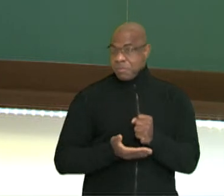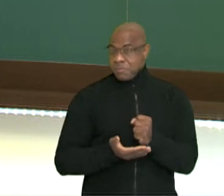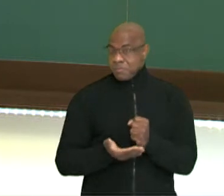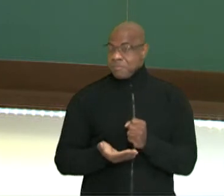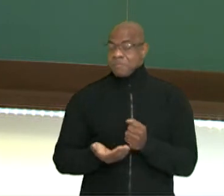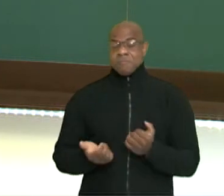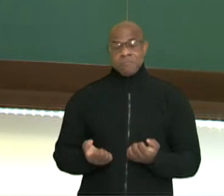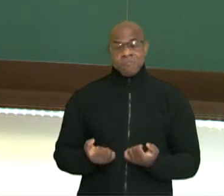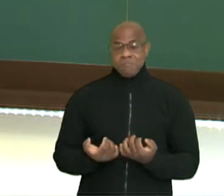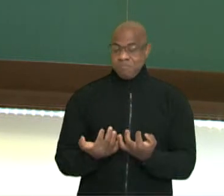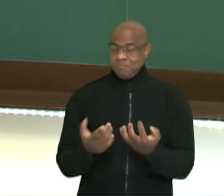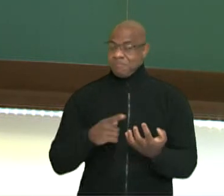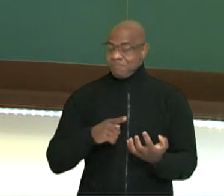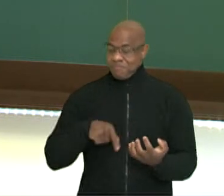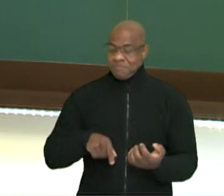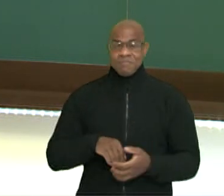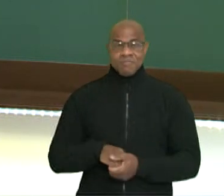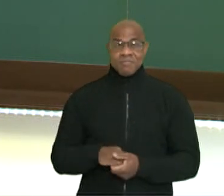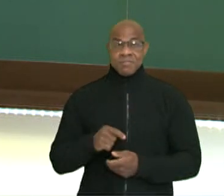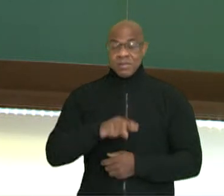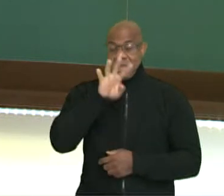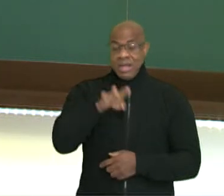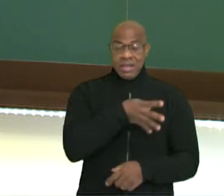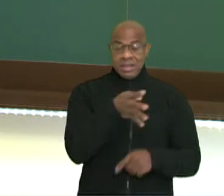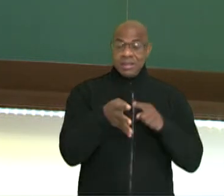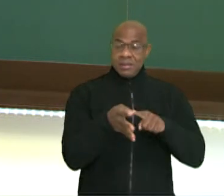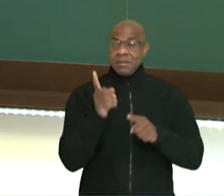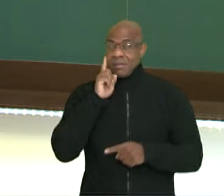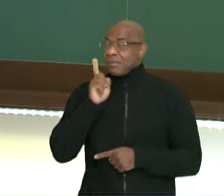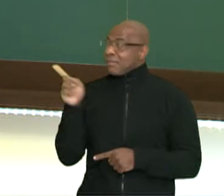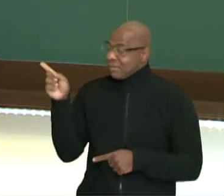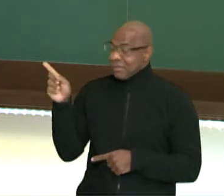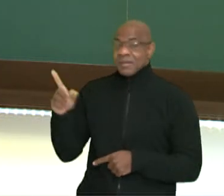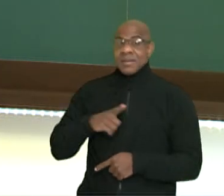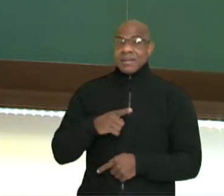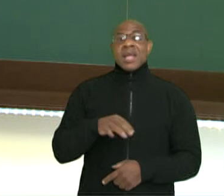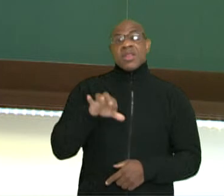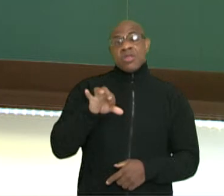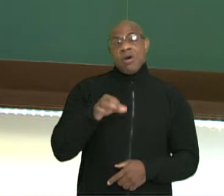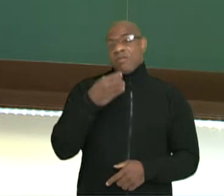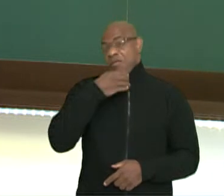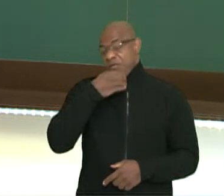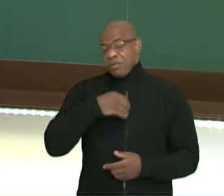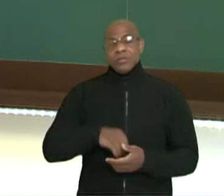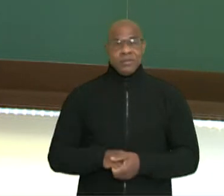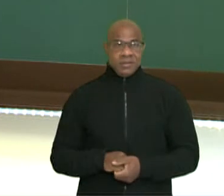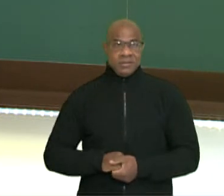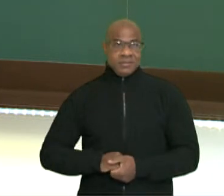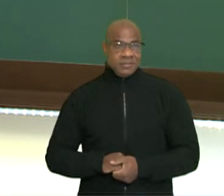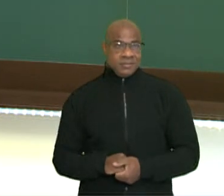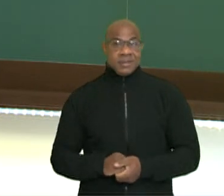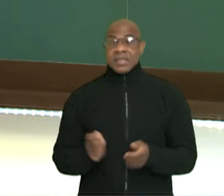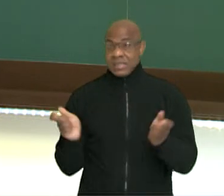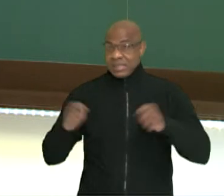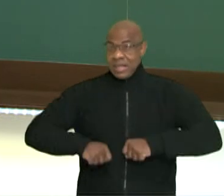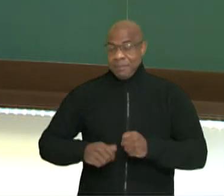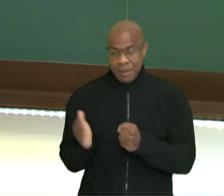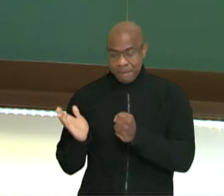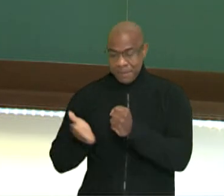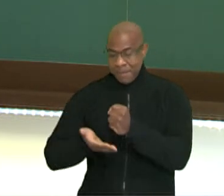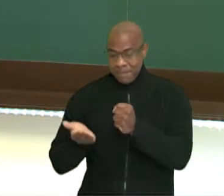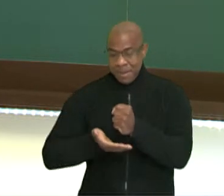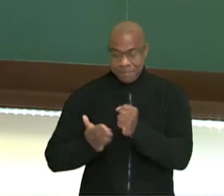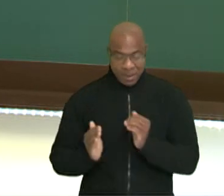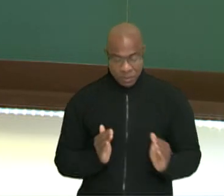nossa tabela, né? Dessas que estão na nossa tabela, nós temos 9. Então, vamos olhar lá as opções. Nós temos